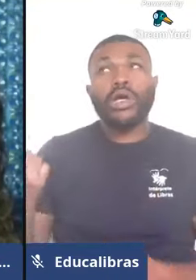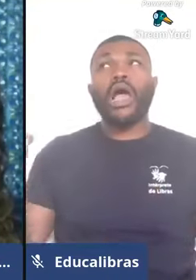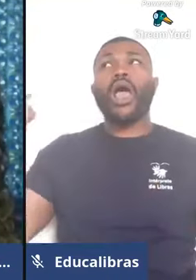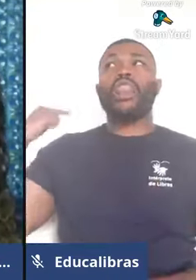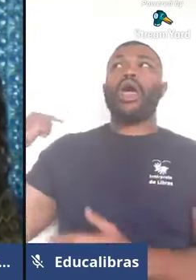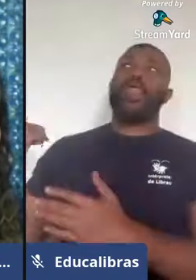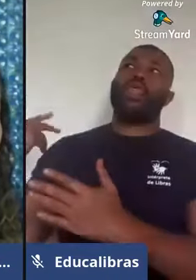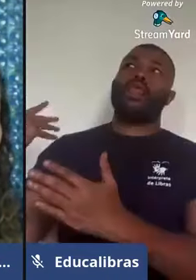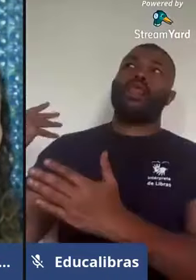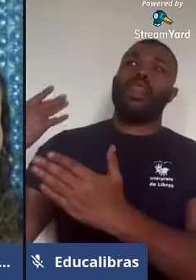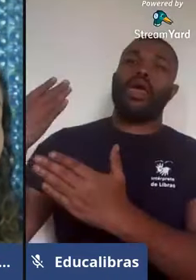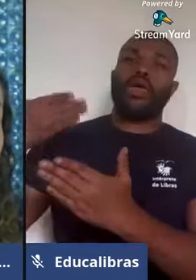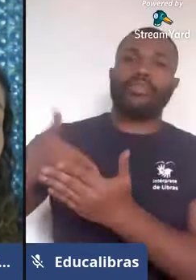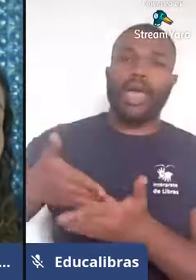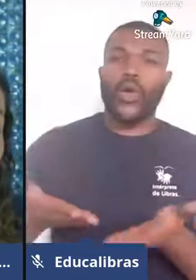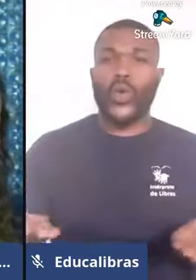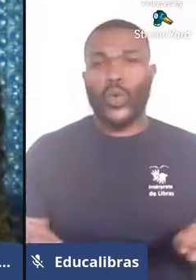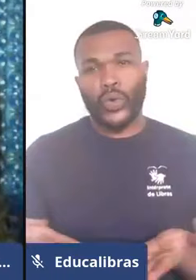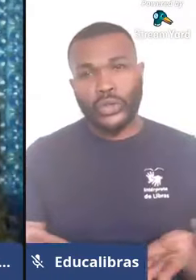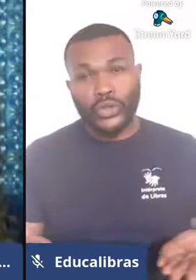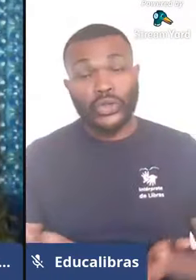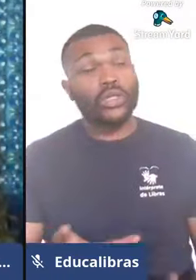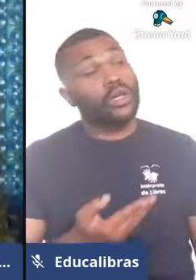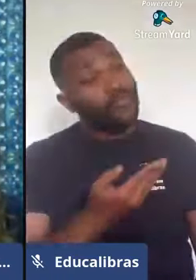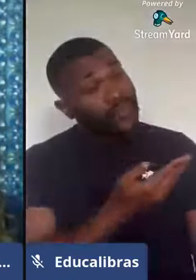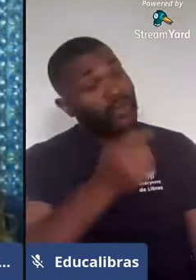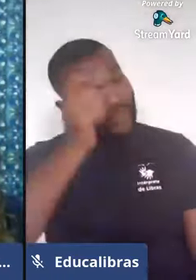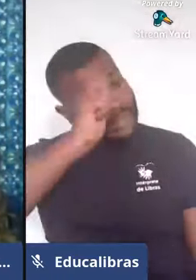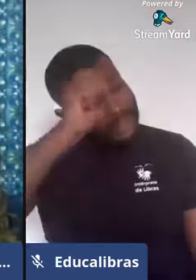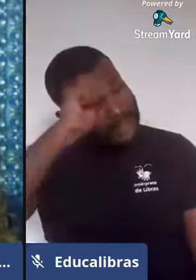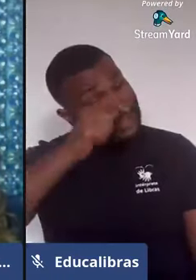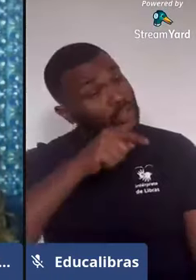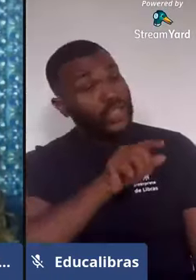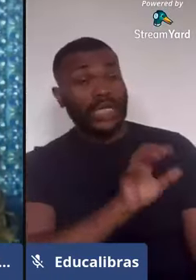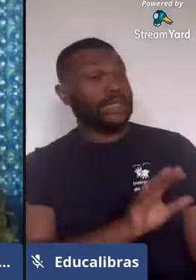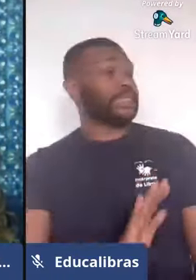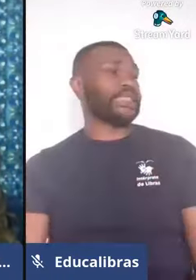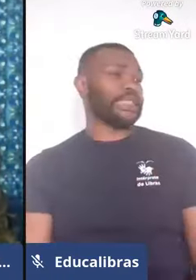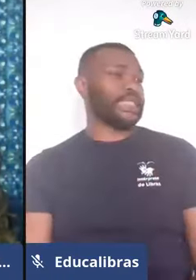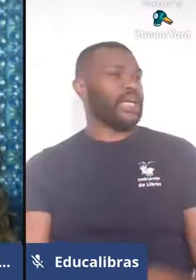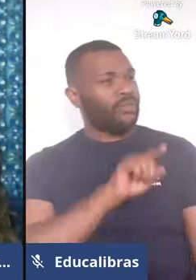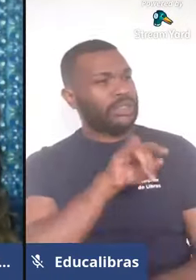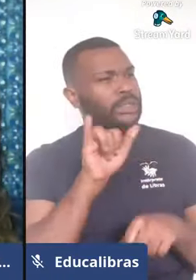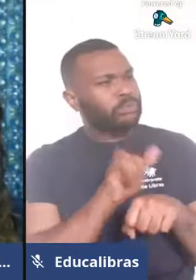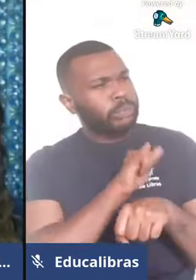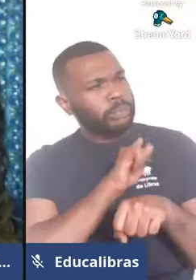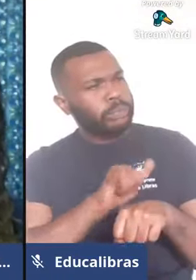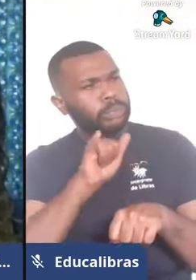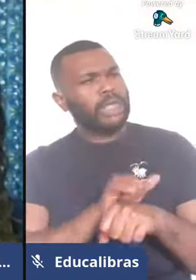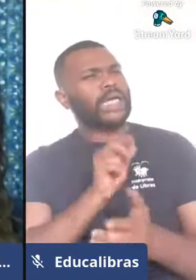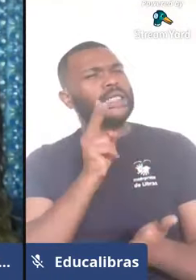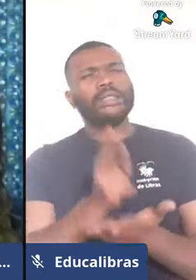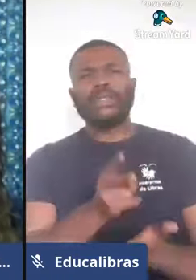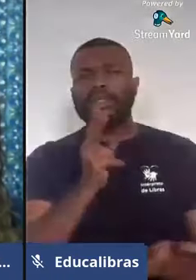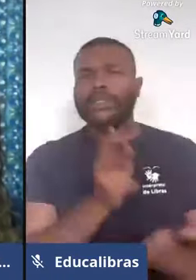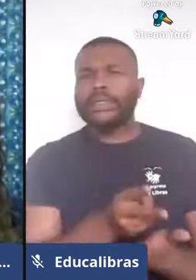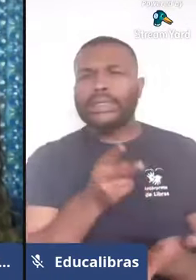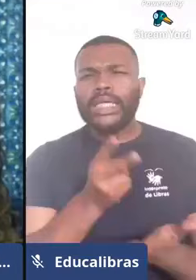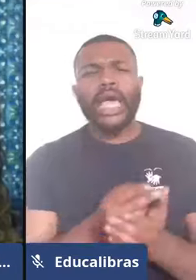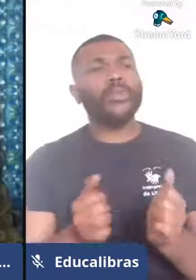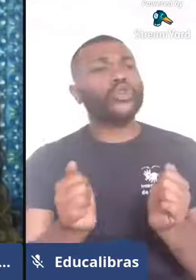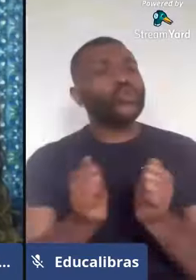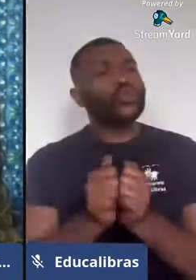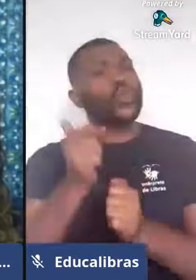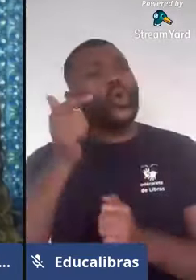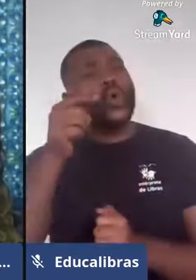hoje, assim. E eu vejo você fazendo muito isso, Cid, assim, essa articulação. Eu vejo você o tempo todo com os outros secretários. Eu acho que